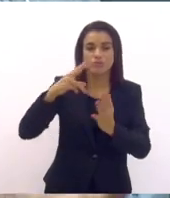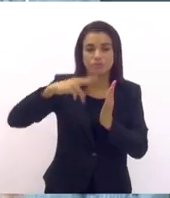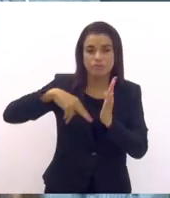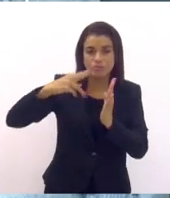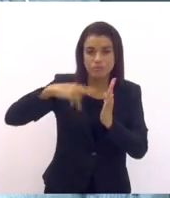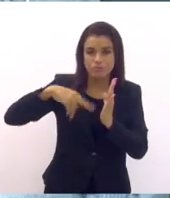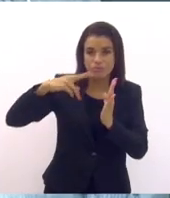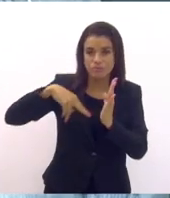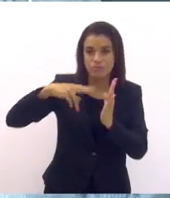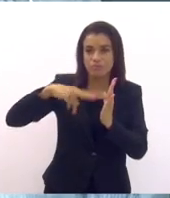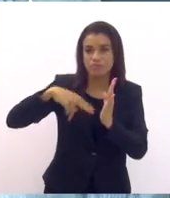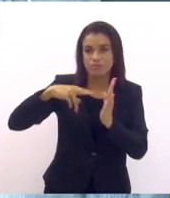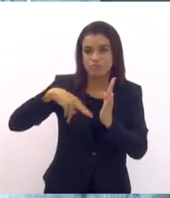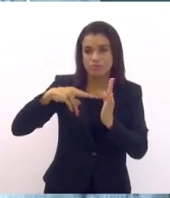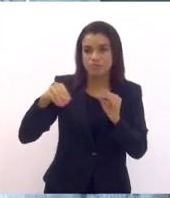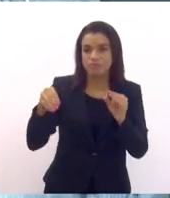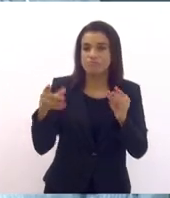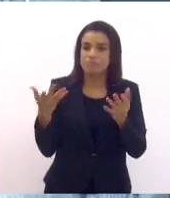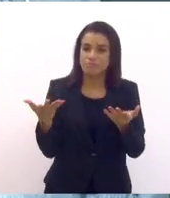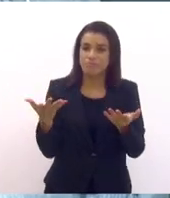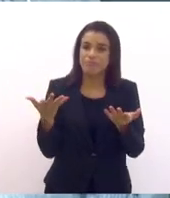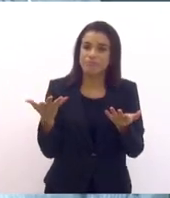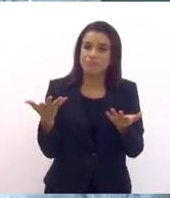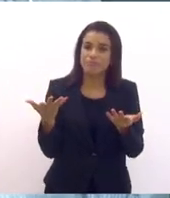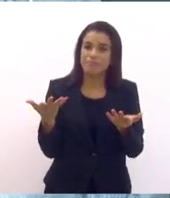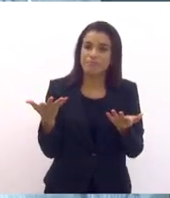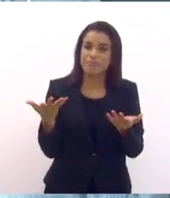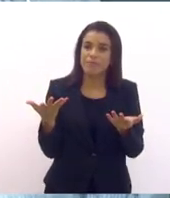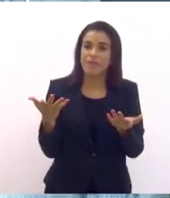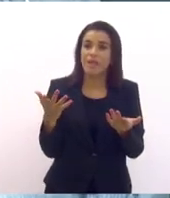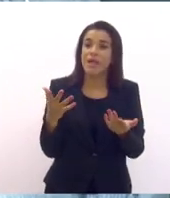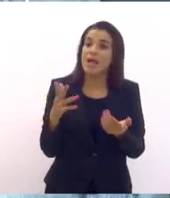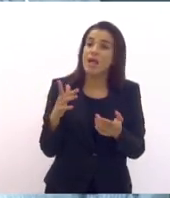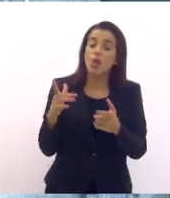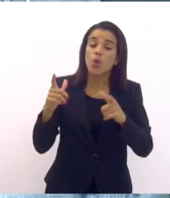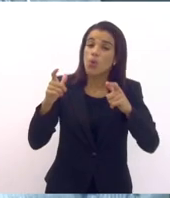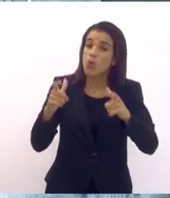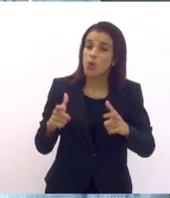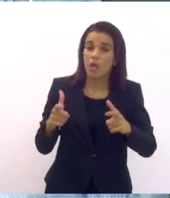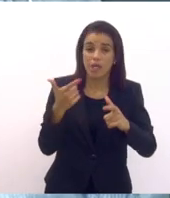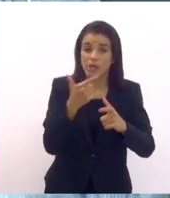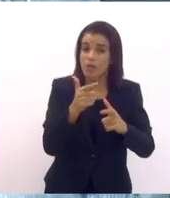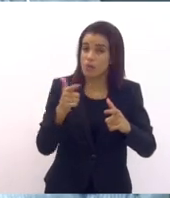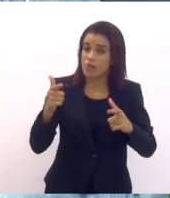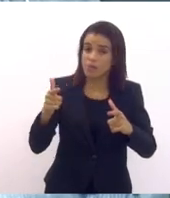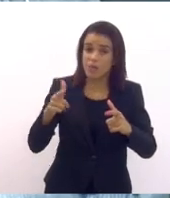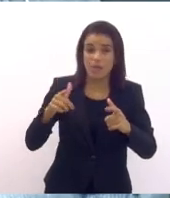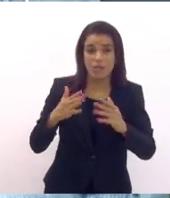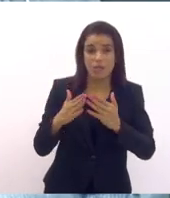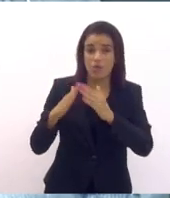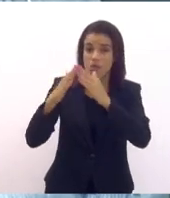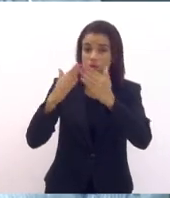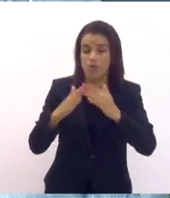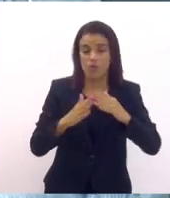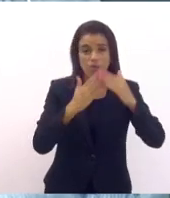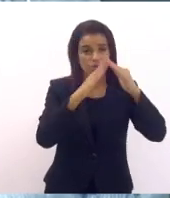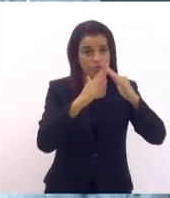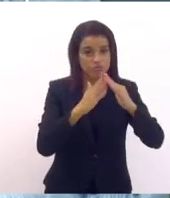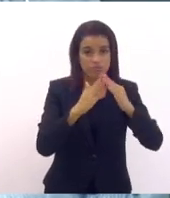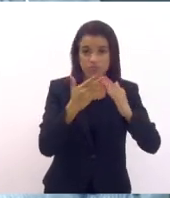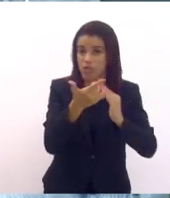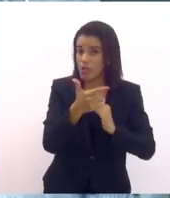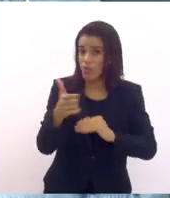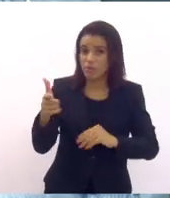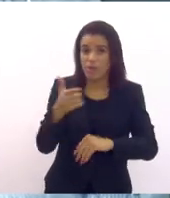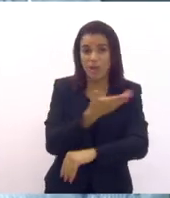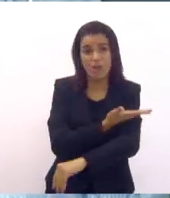para espaço às vezes que não não existem lembrar espaços que não existem nas comunidades espaços que não existem no dia a dia